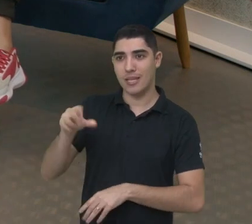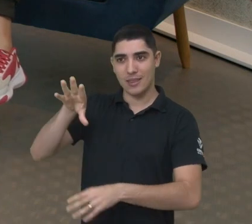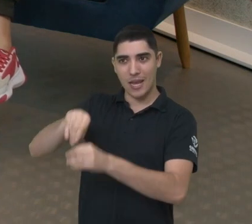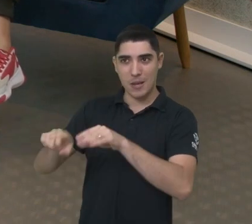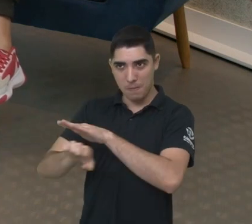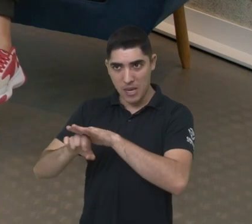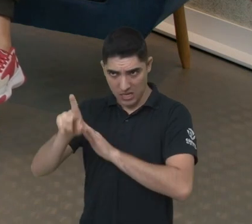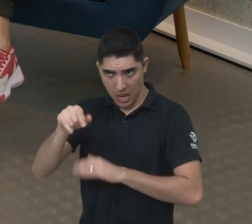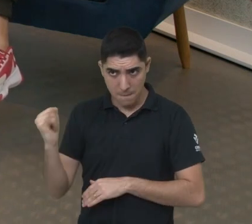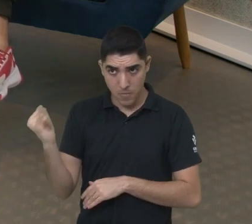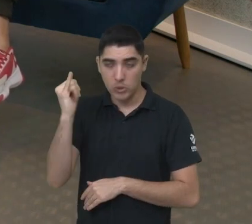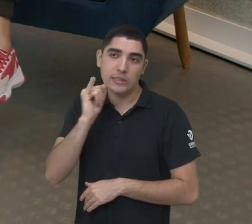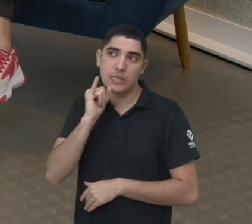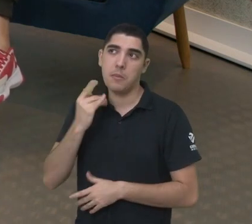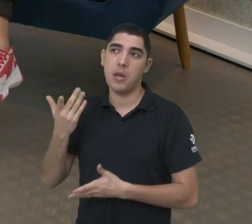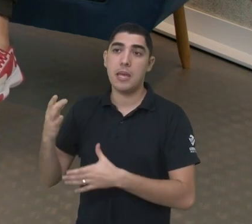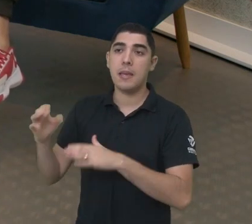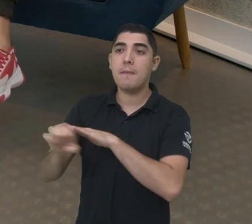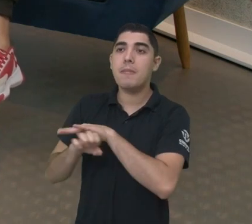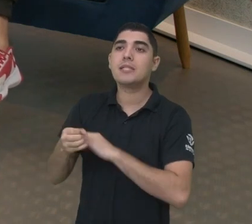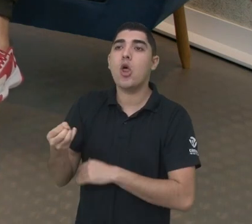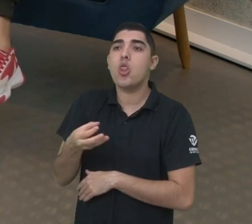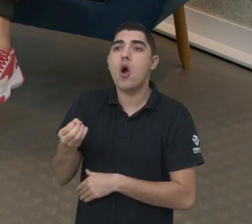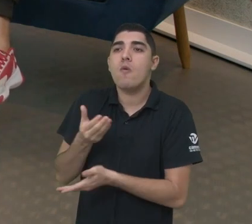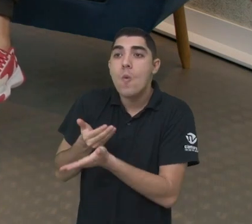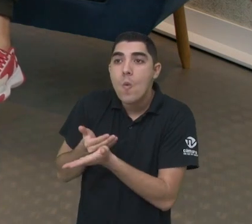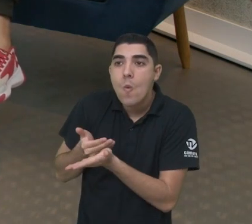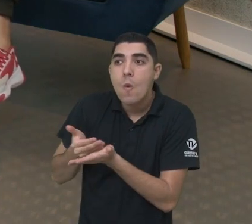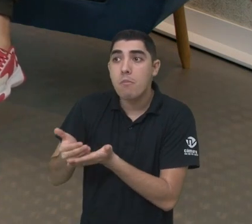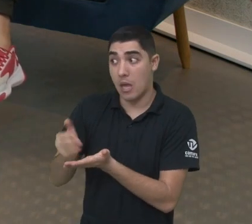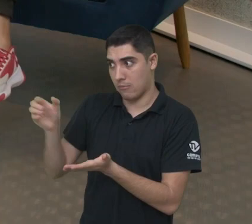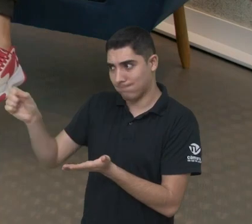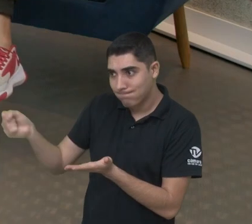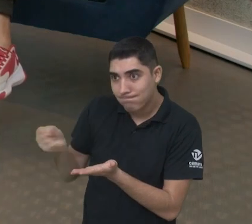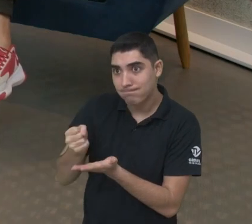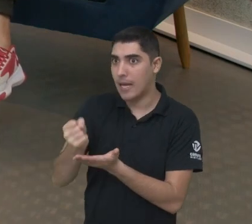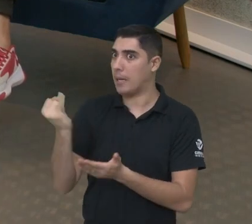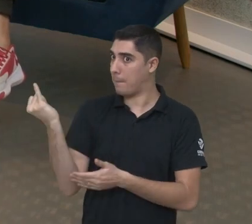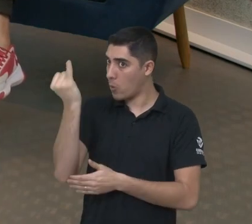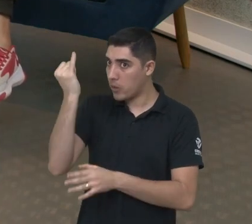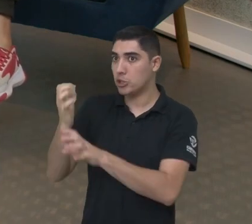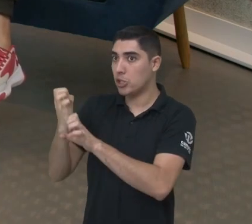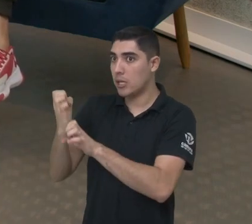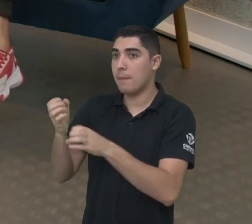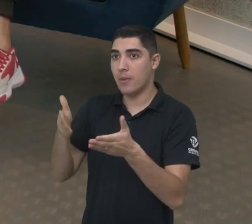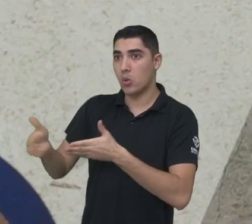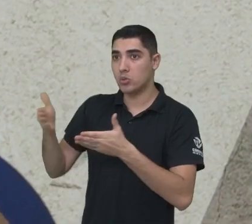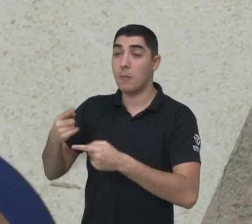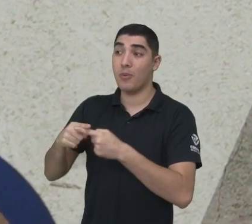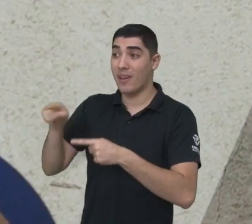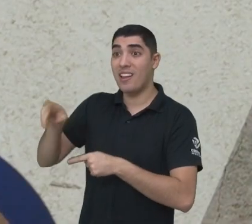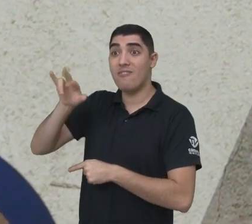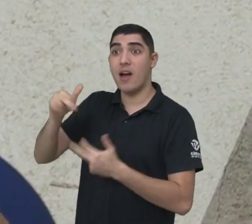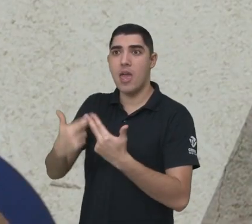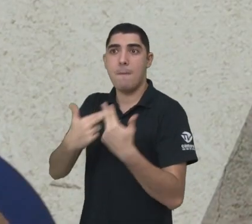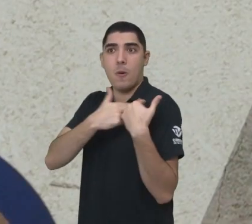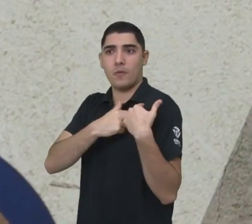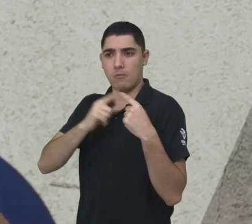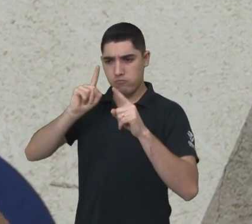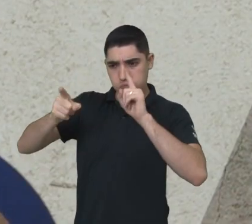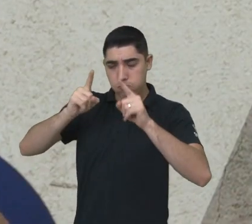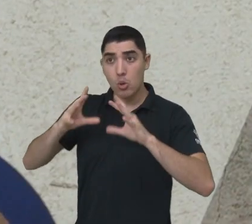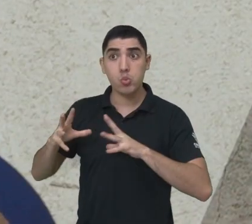está começando, seria melhor a gente ter esse profissional primeiro, que é o que vai cuidar de tudo. Perfeito, ele